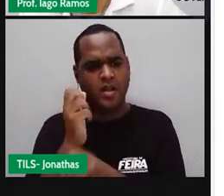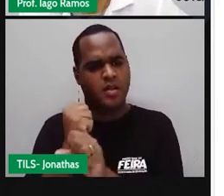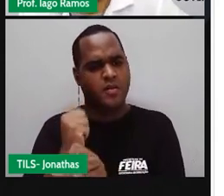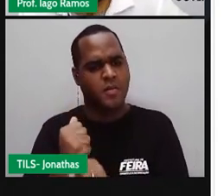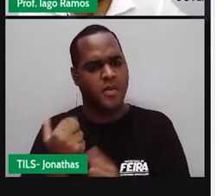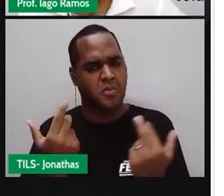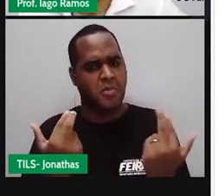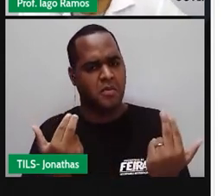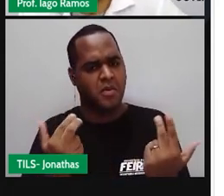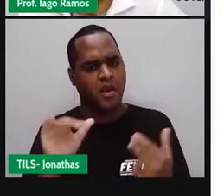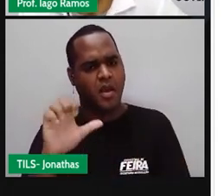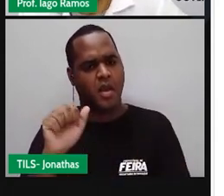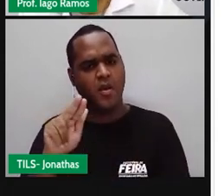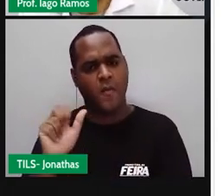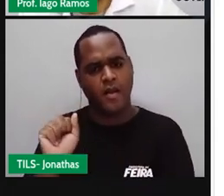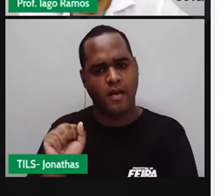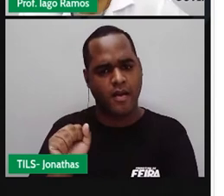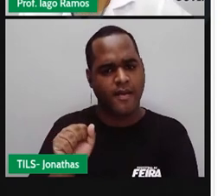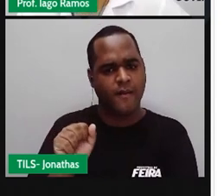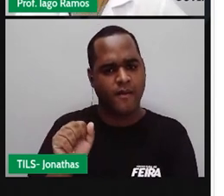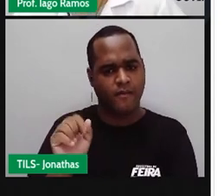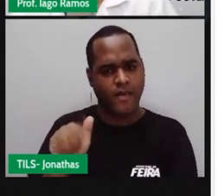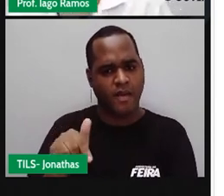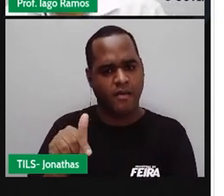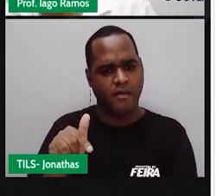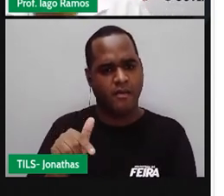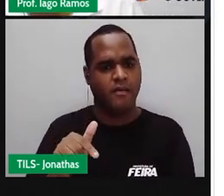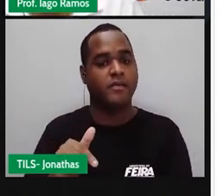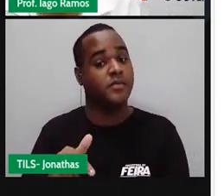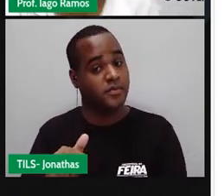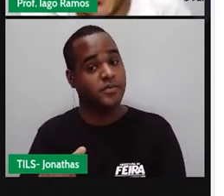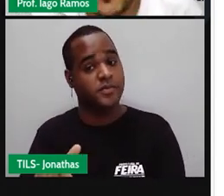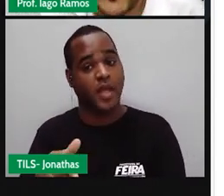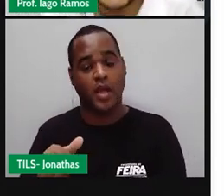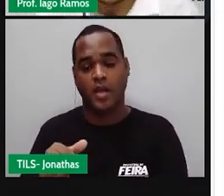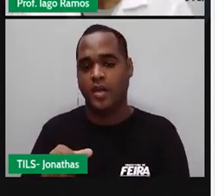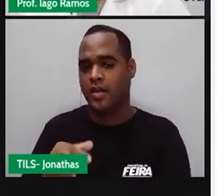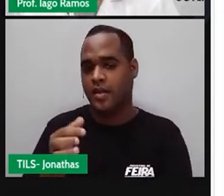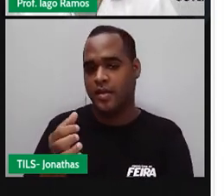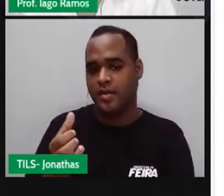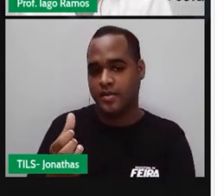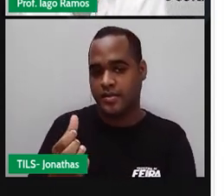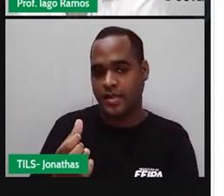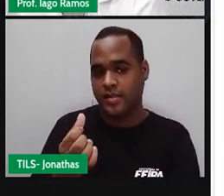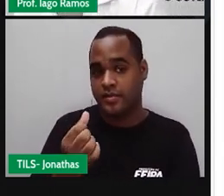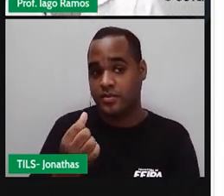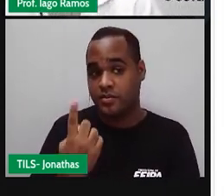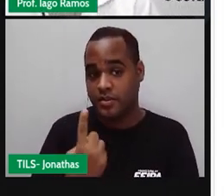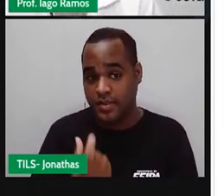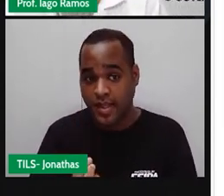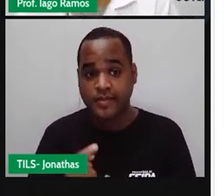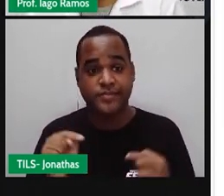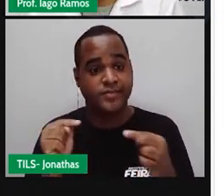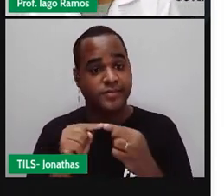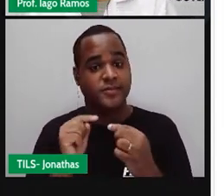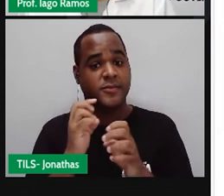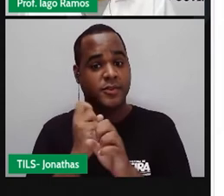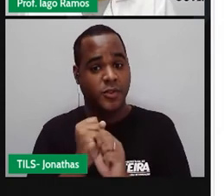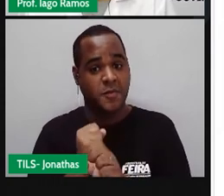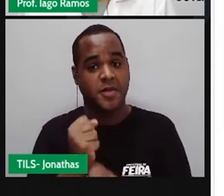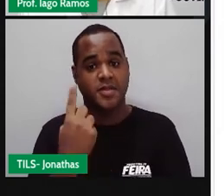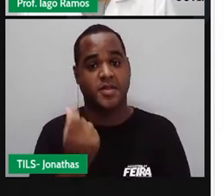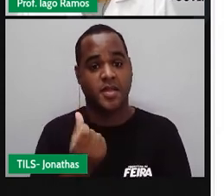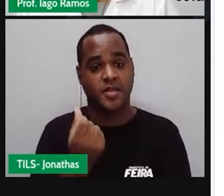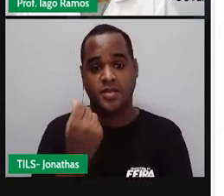Cauã sim Cauã contribuiu seis dezesseis avos e Luna também contribuiu os